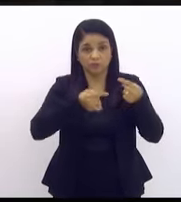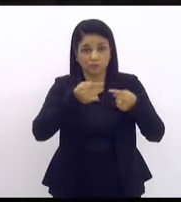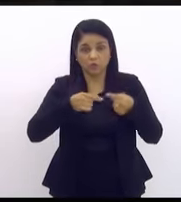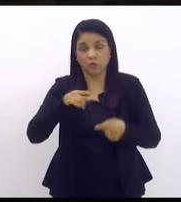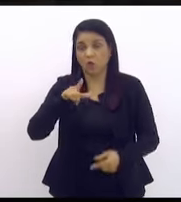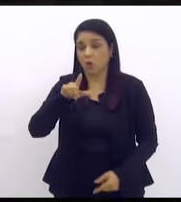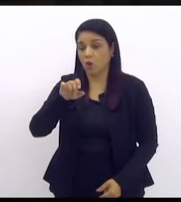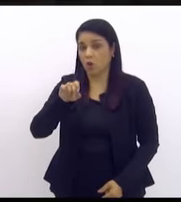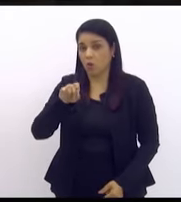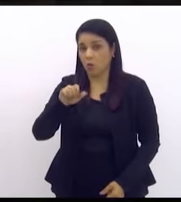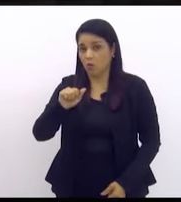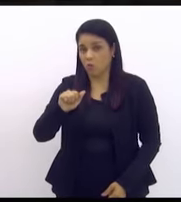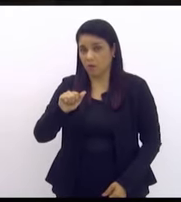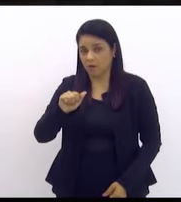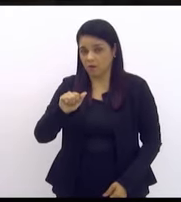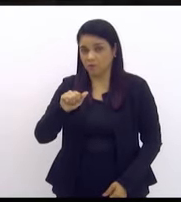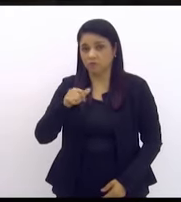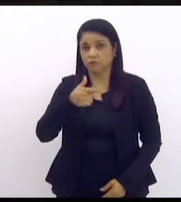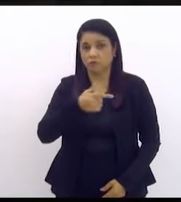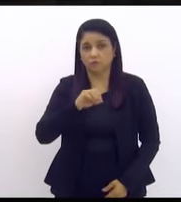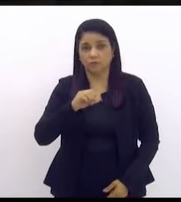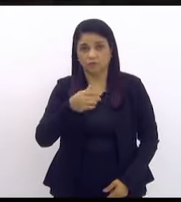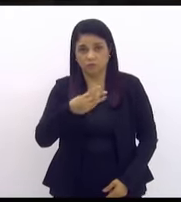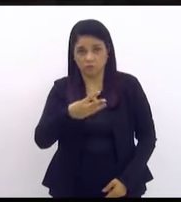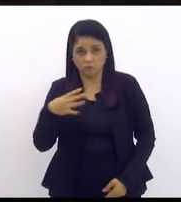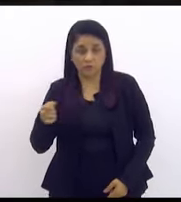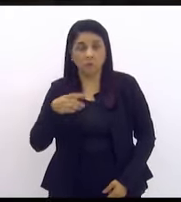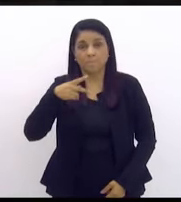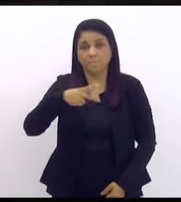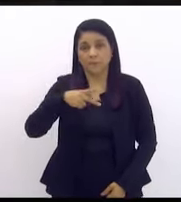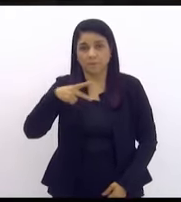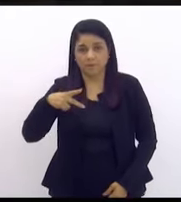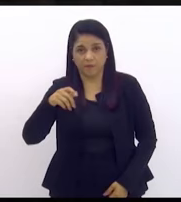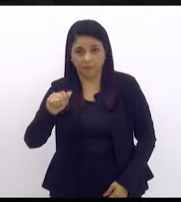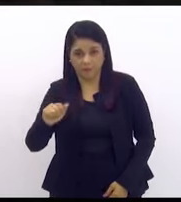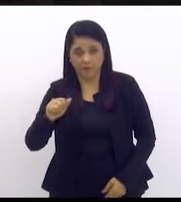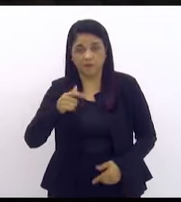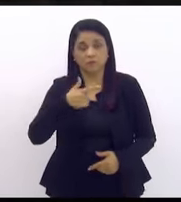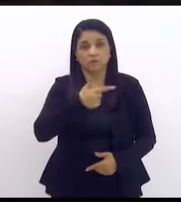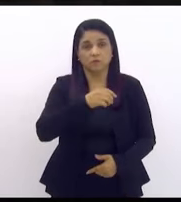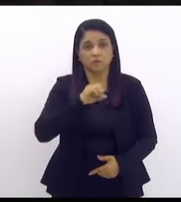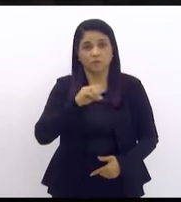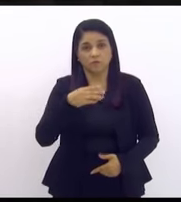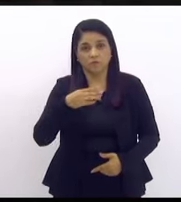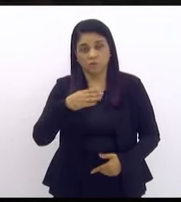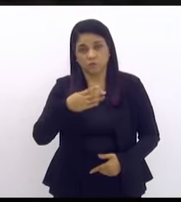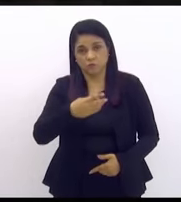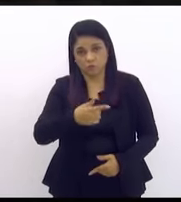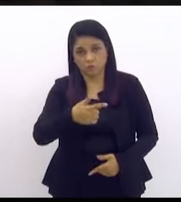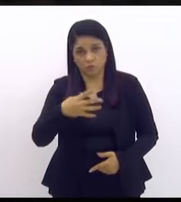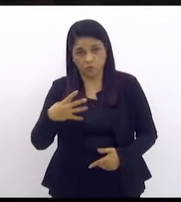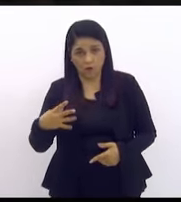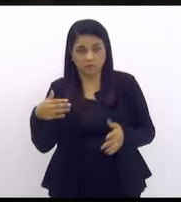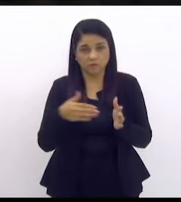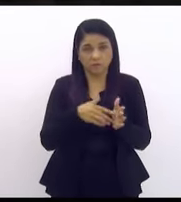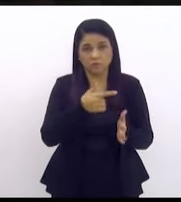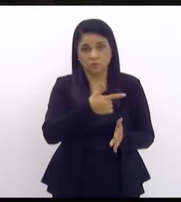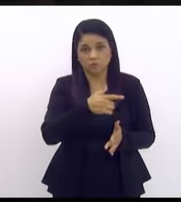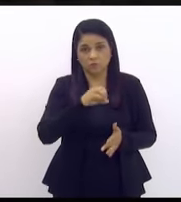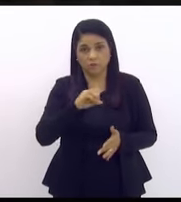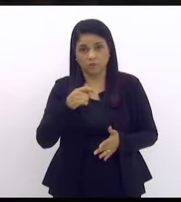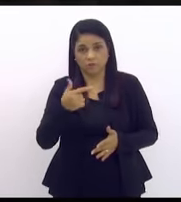de 2024, sobre o PPA 2024 a 2027 e sobre o PEDS 2024